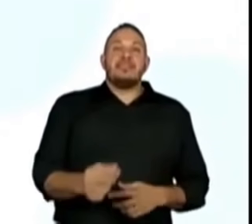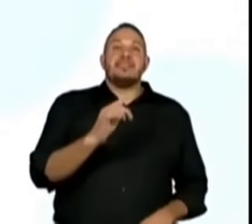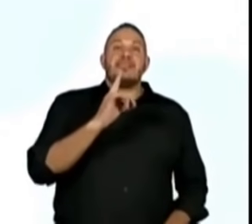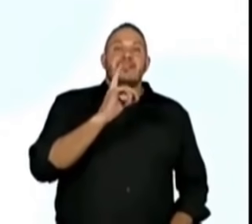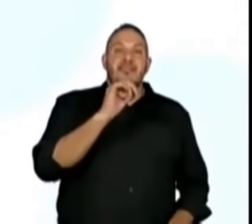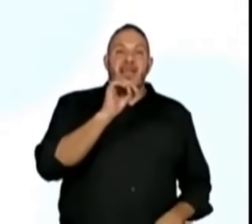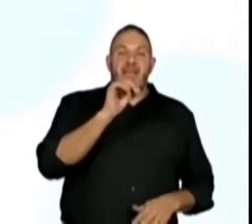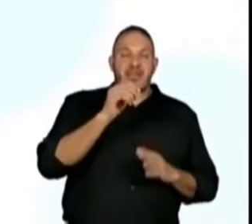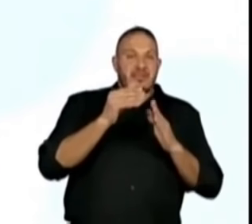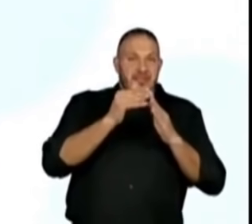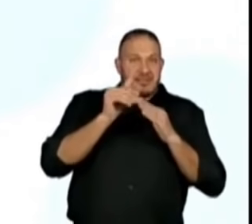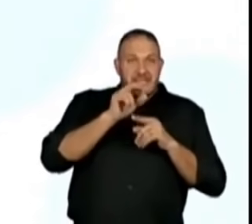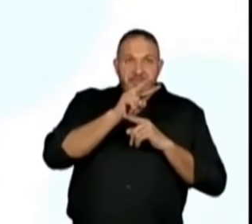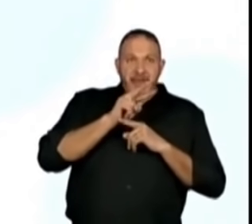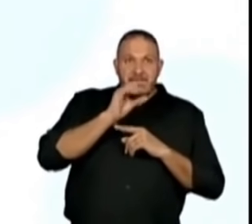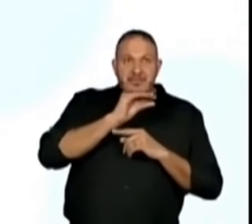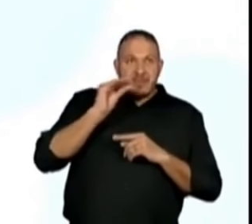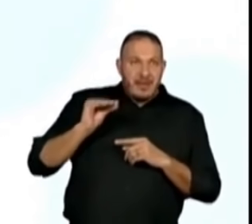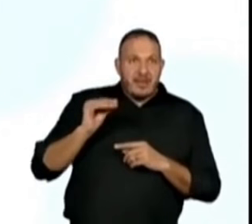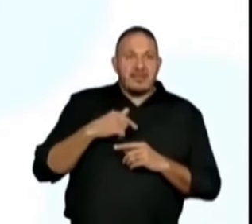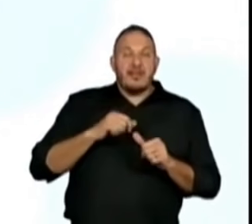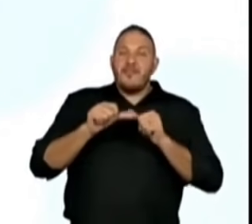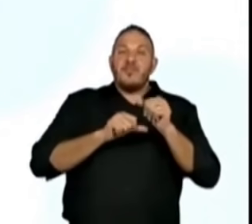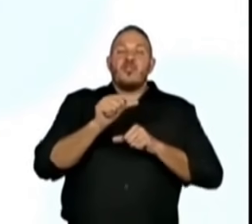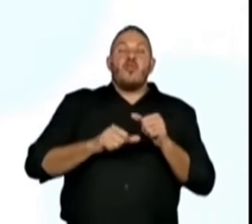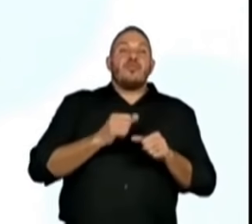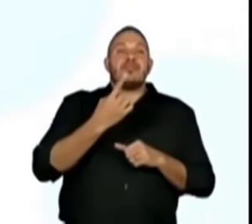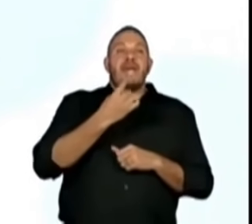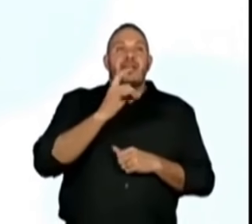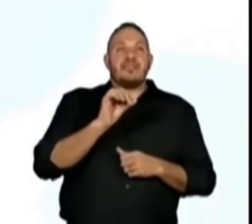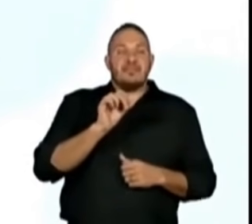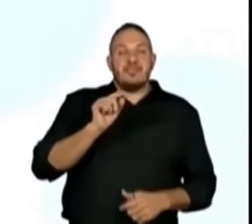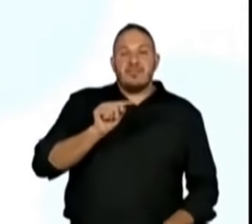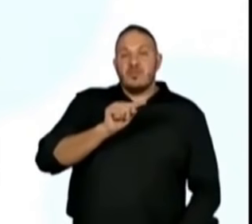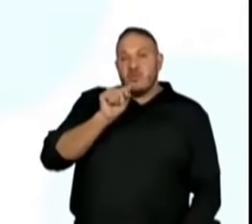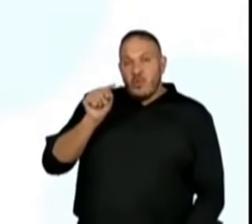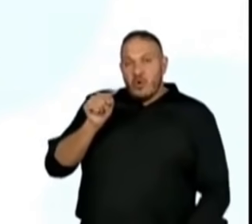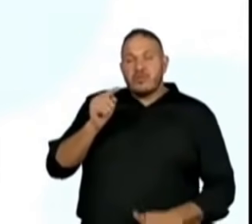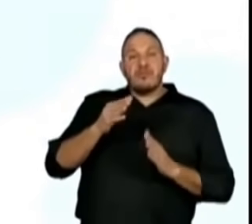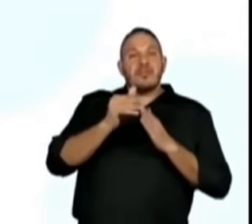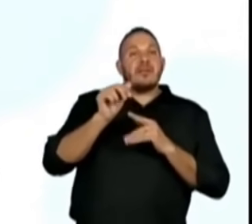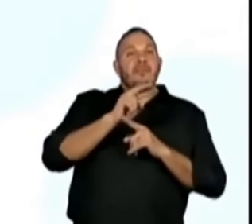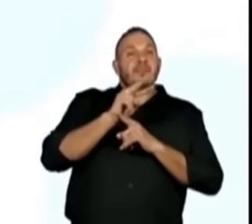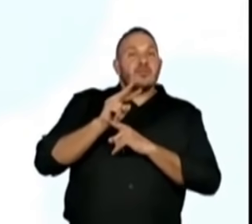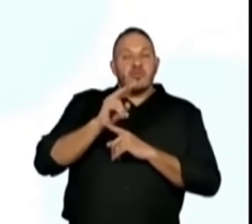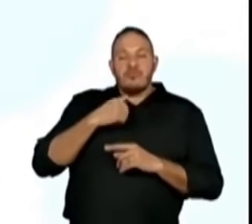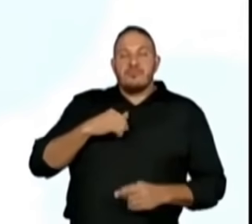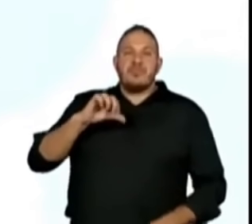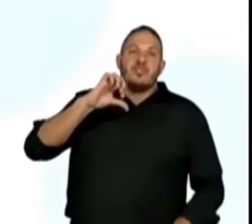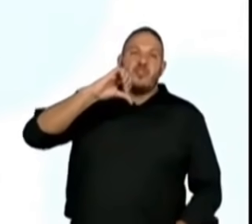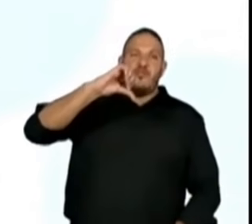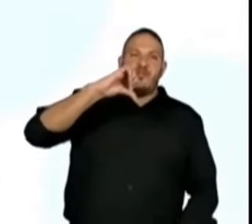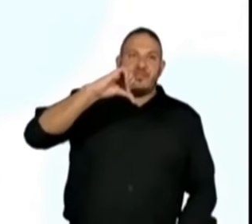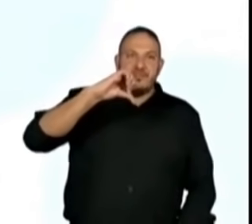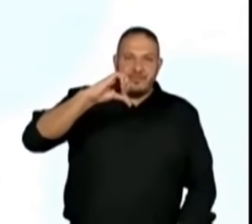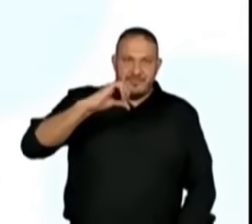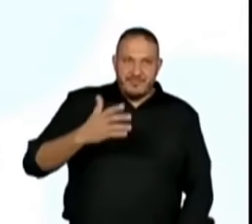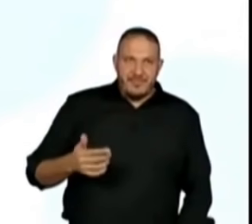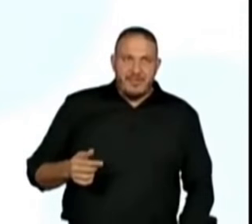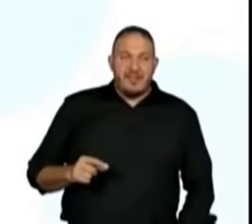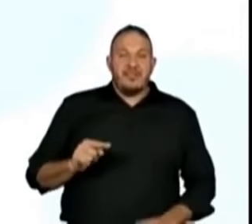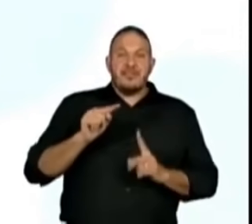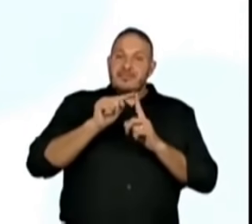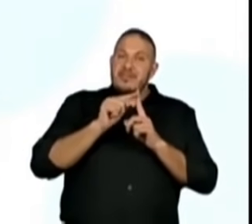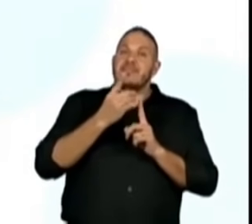10 empresta para cá, então agora esse virou 10. E esse agora, como emprestou, é 9.